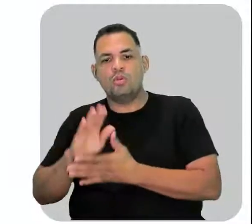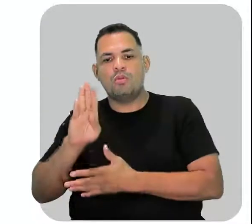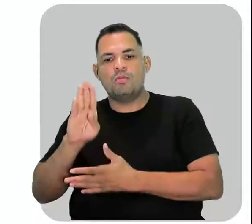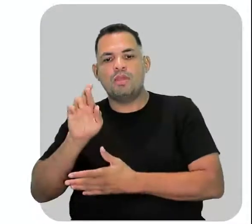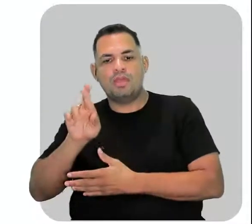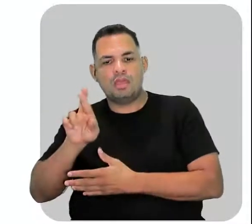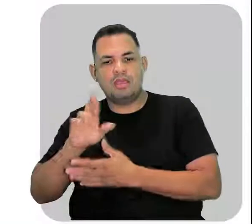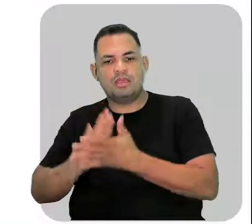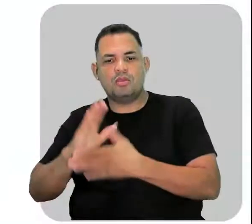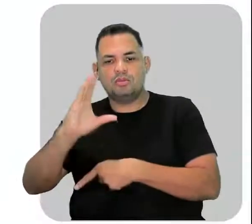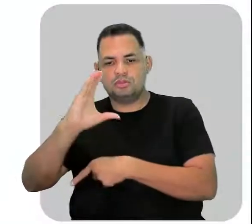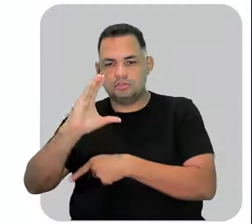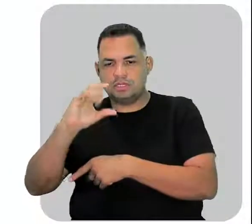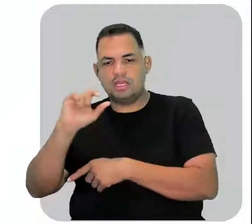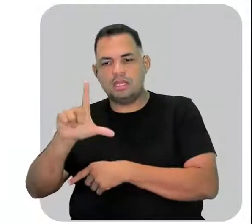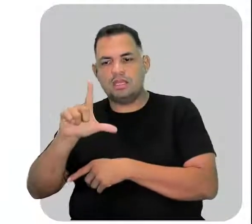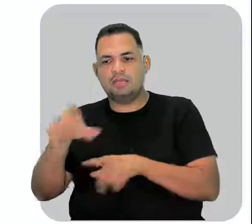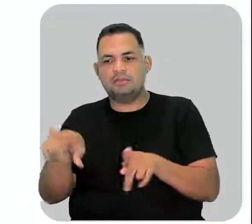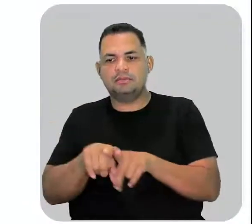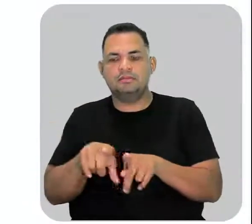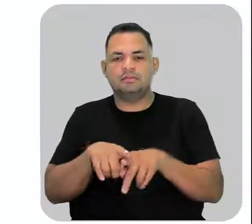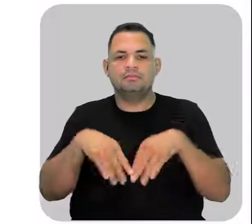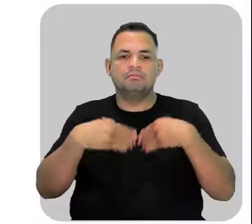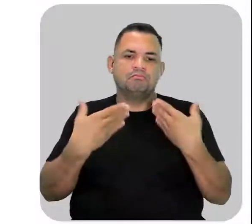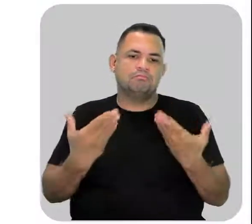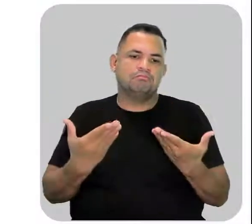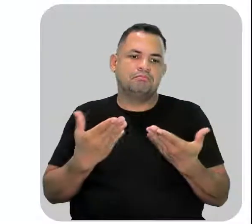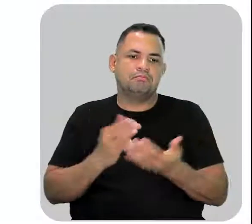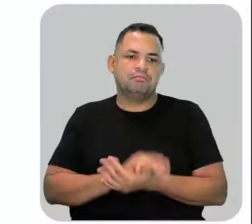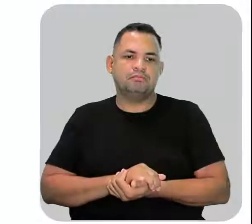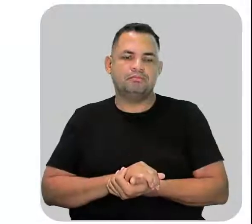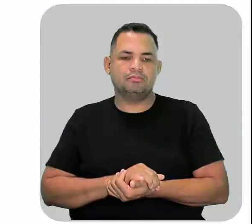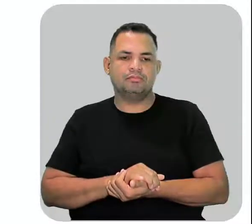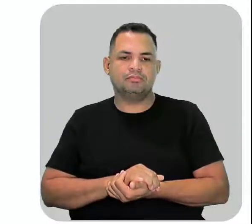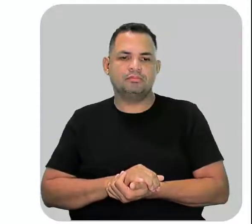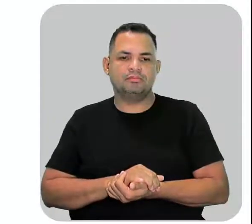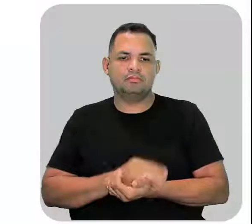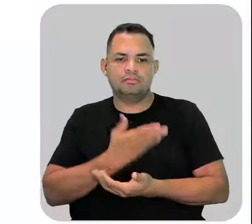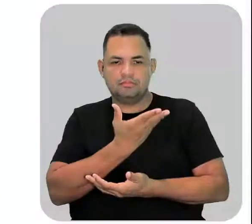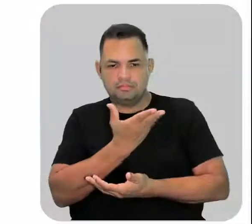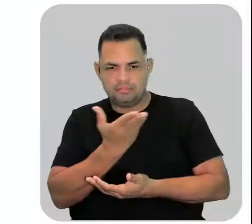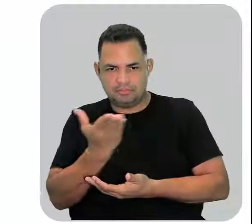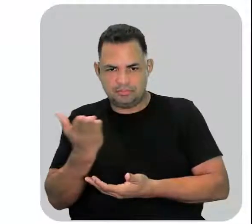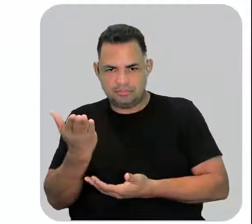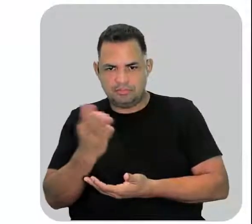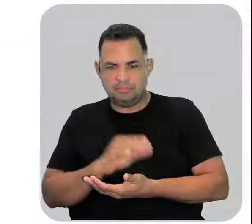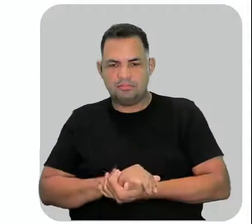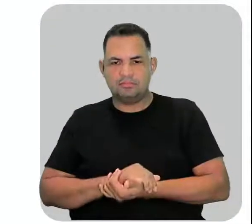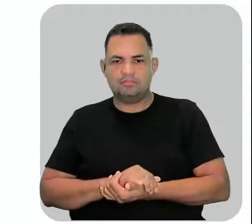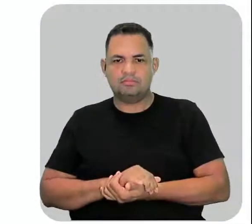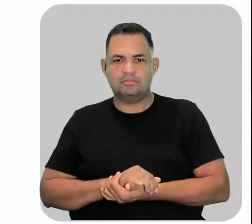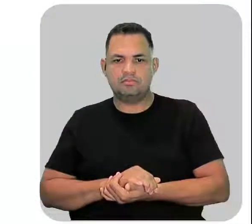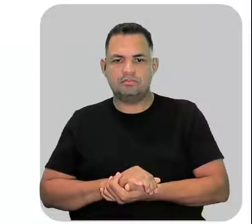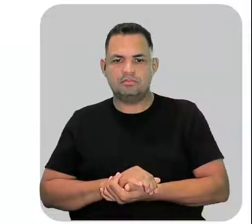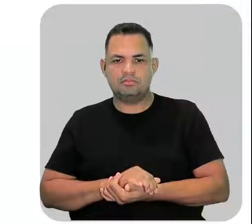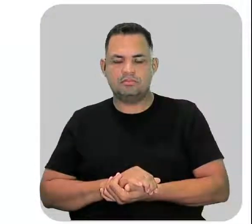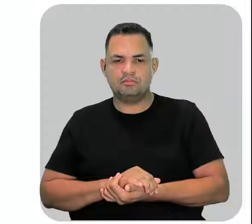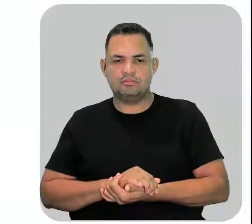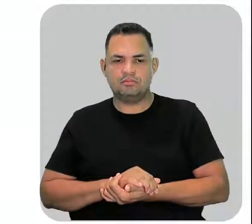cloro. Como eles são halogênios, o nome da reação recebe esse nome aqui de